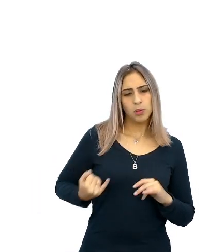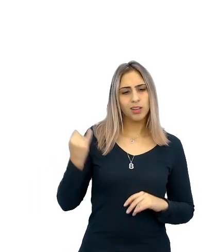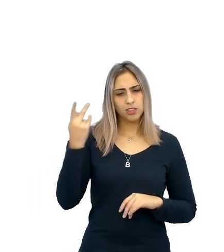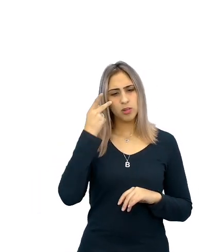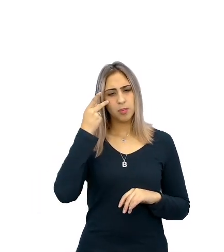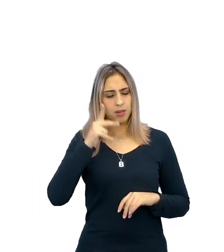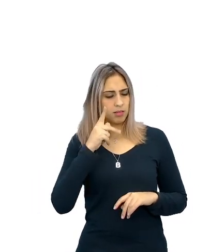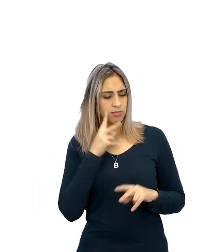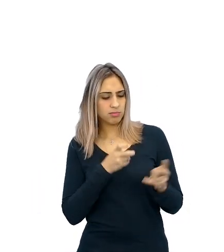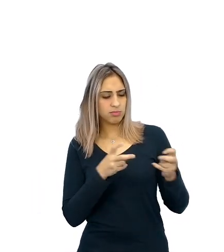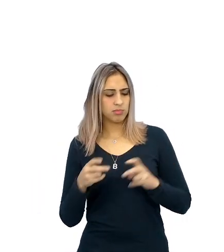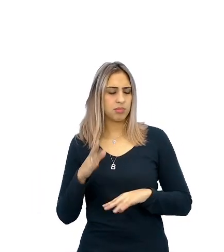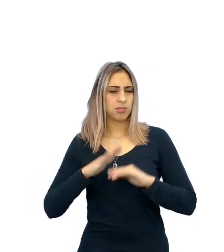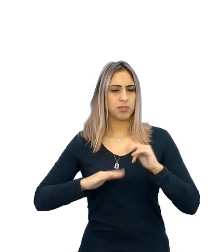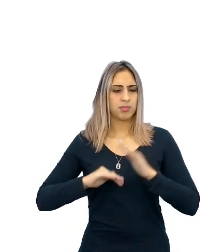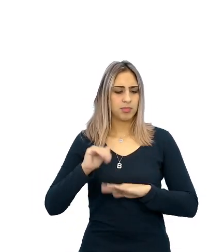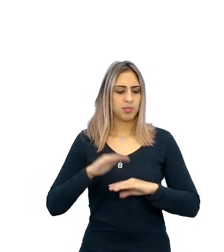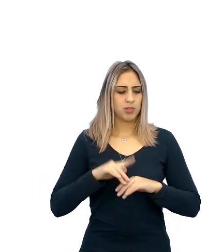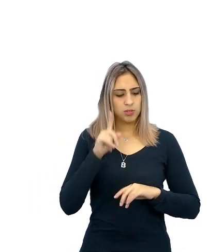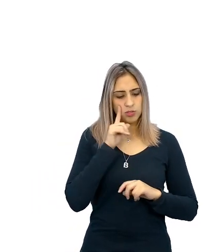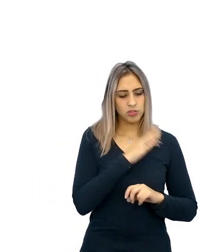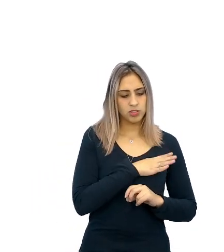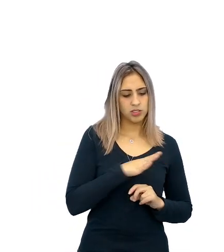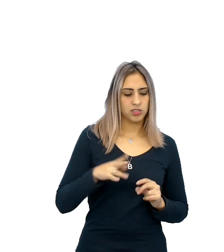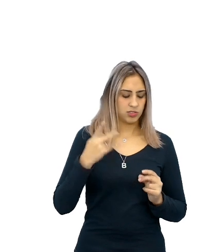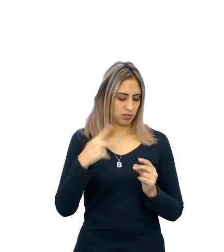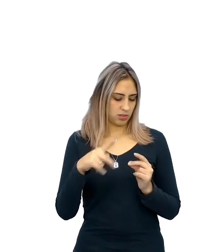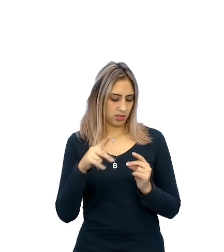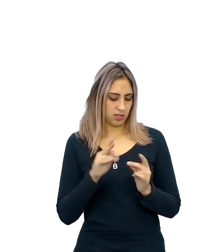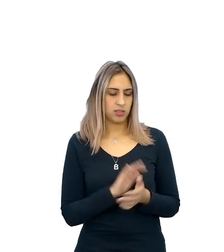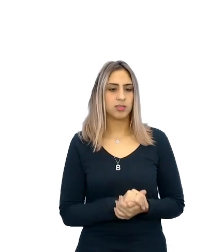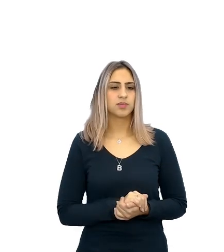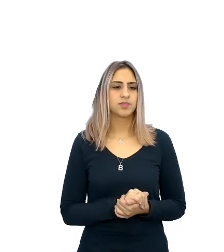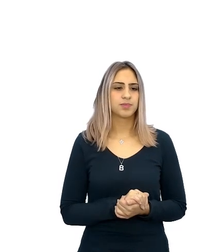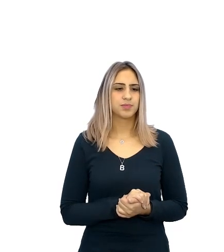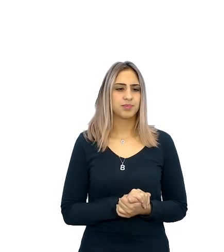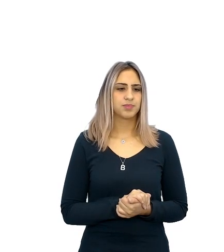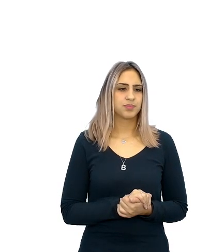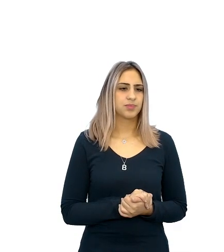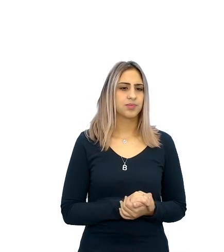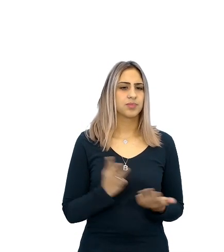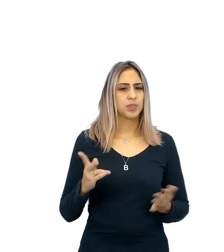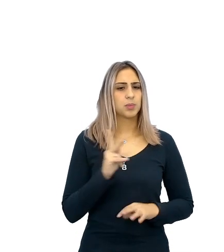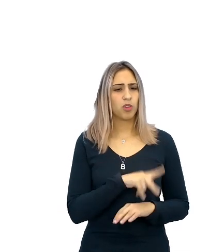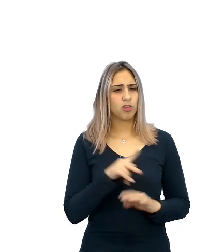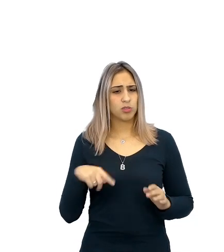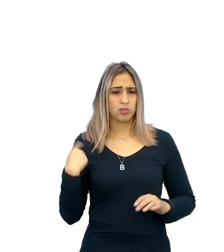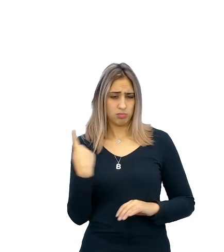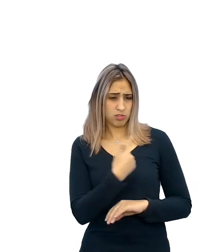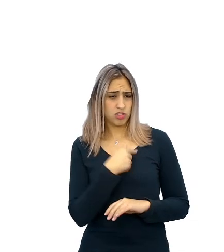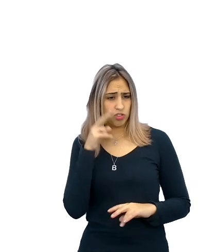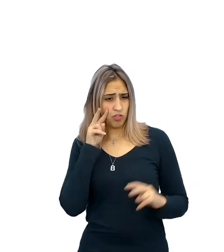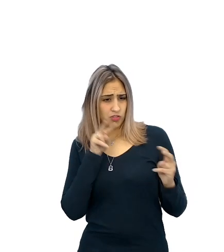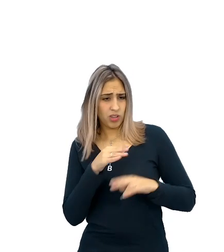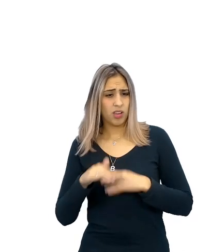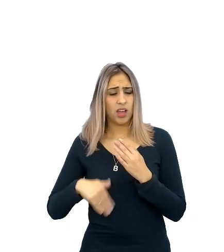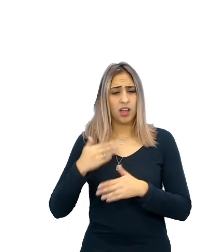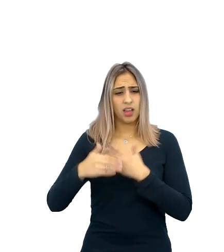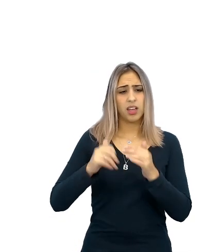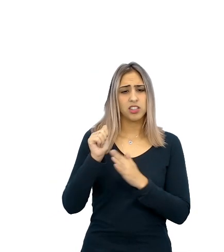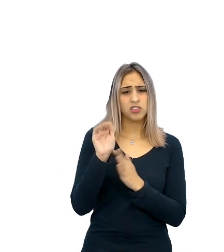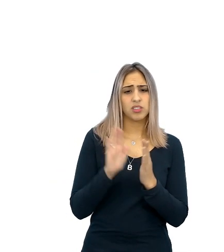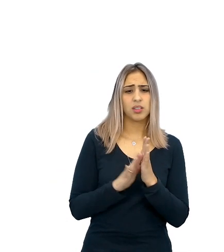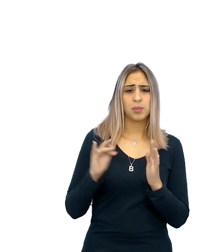para colocar em prática no cotidiano deles, né? Então, professores, quando a gente olha para uma